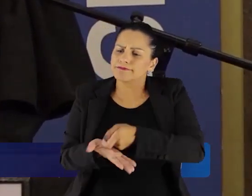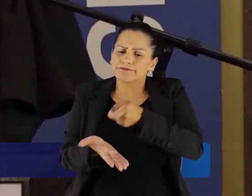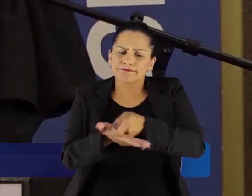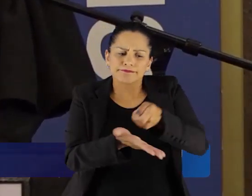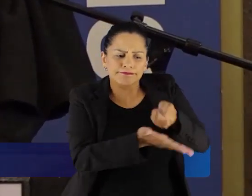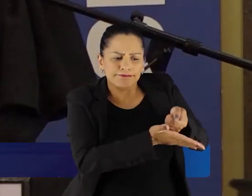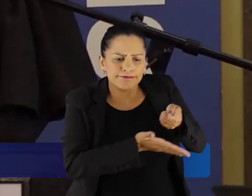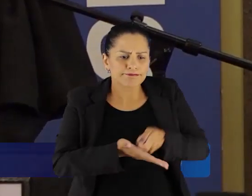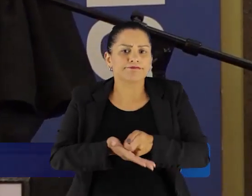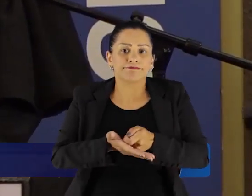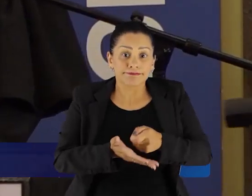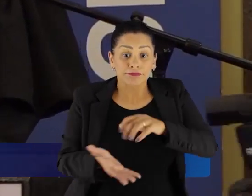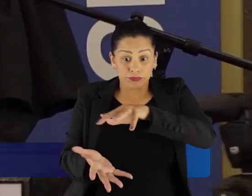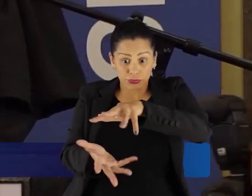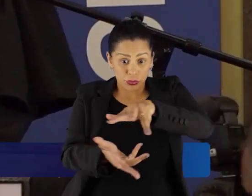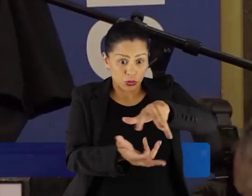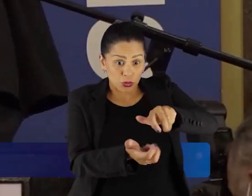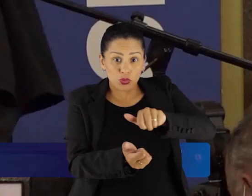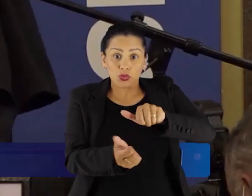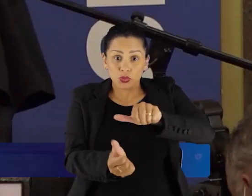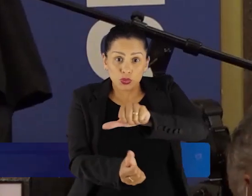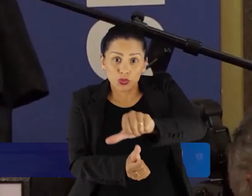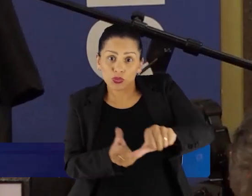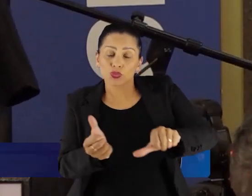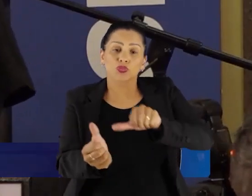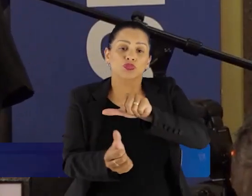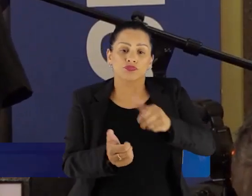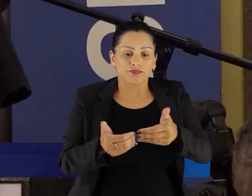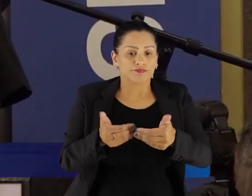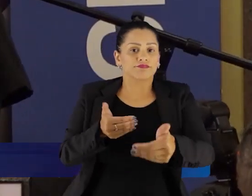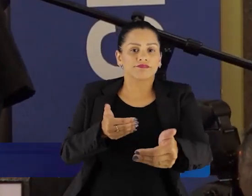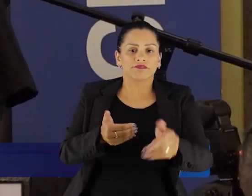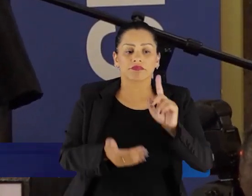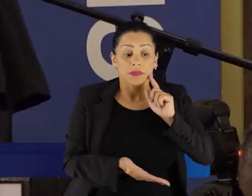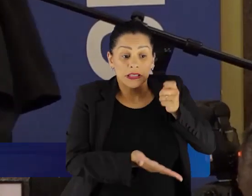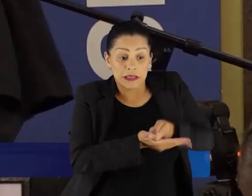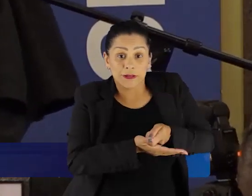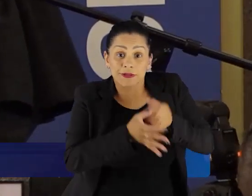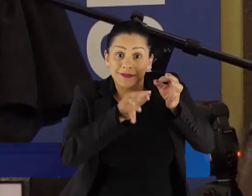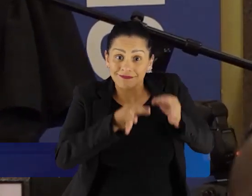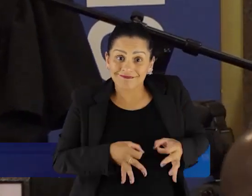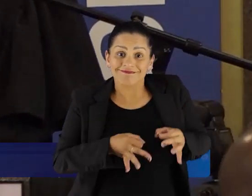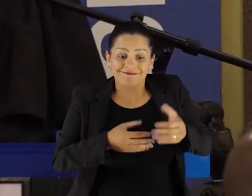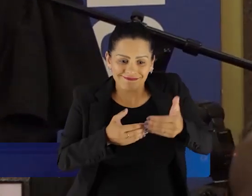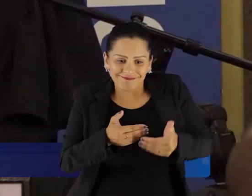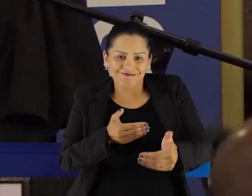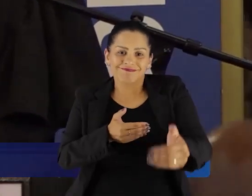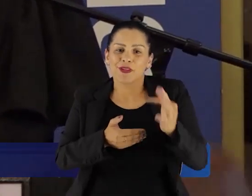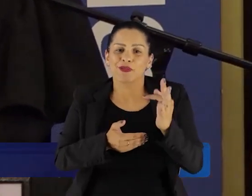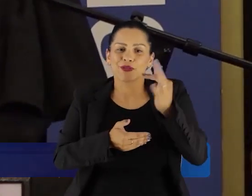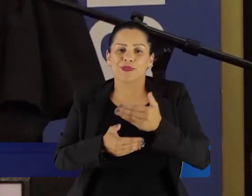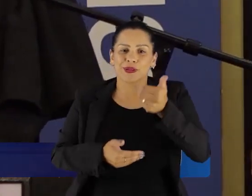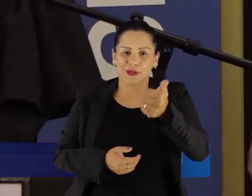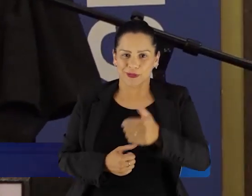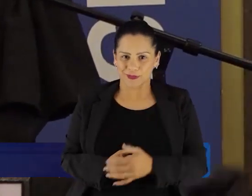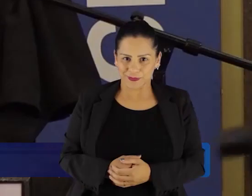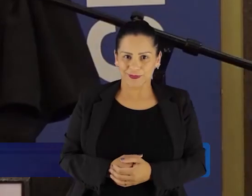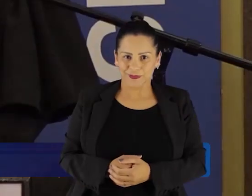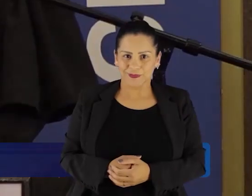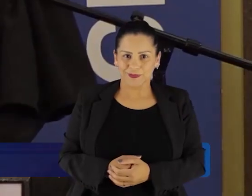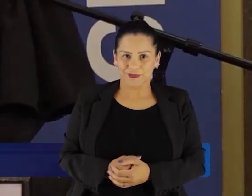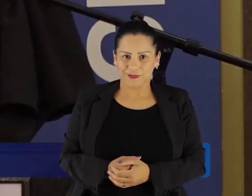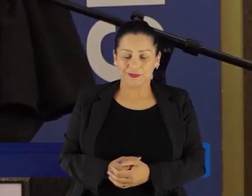anos acrescento decisões que se mostrarão acertadas nos conduziram ao futuro melhor e